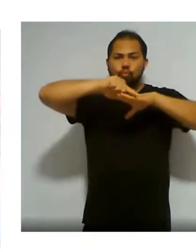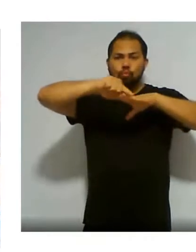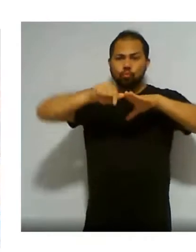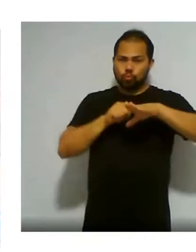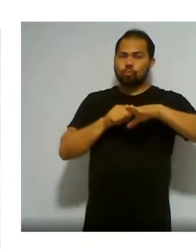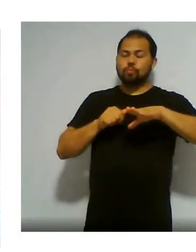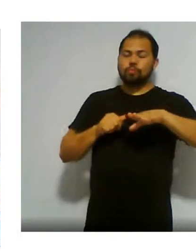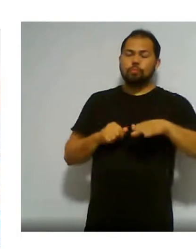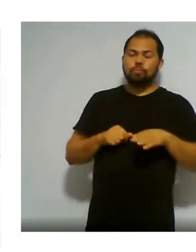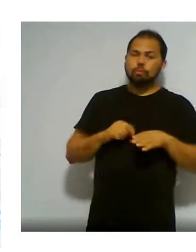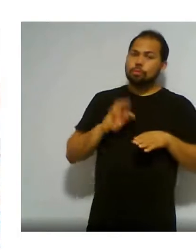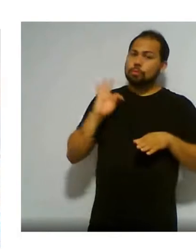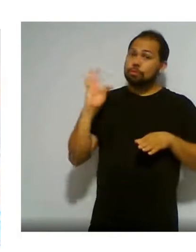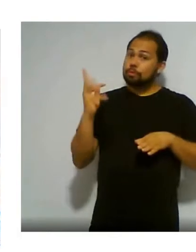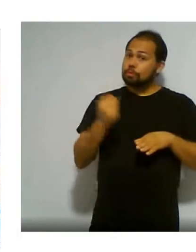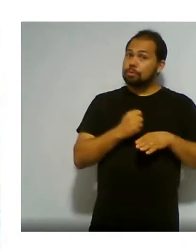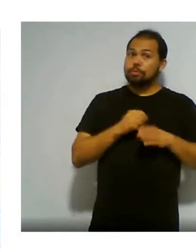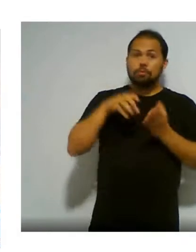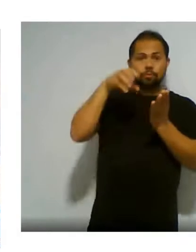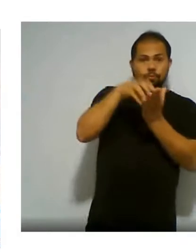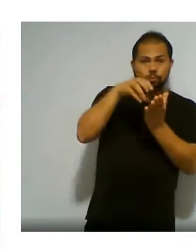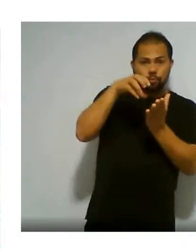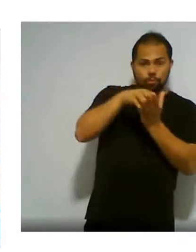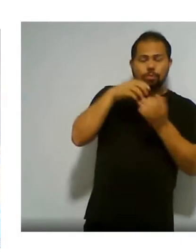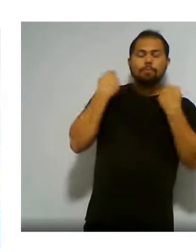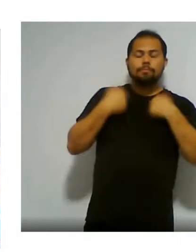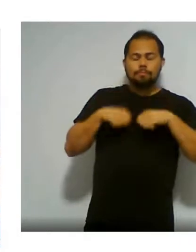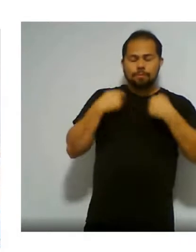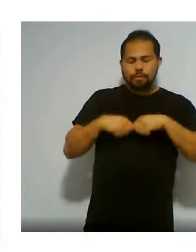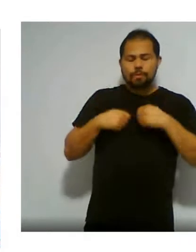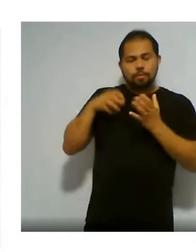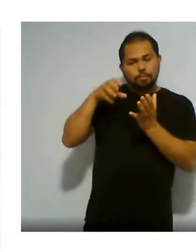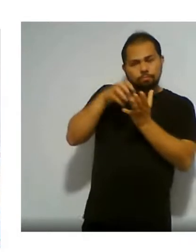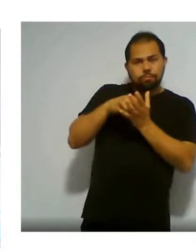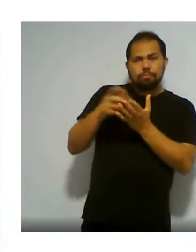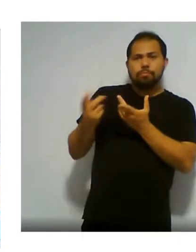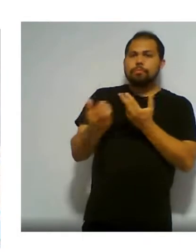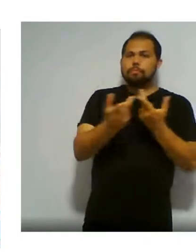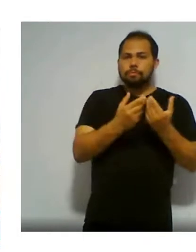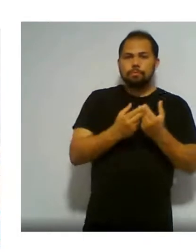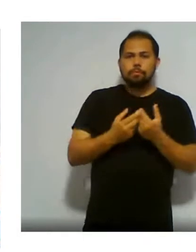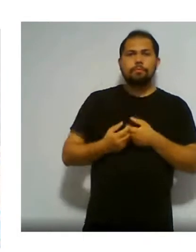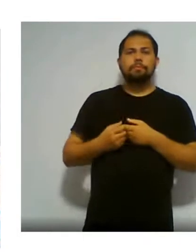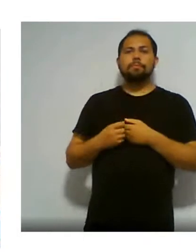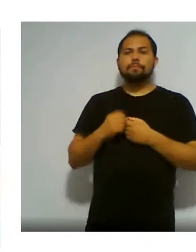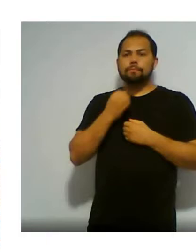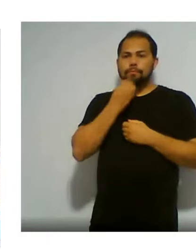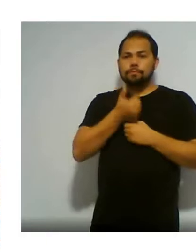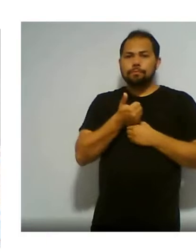em toda a superfície do processador para que a transmissão de calor seja mais eficiente.